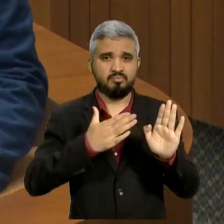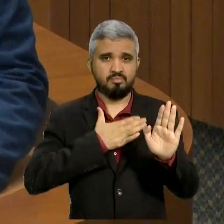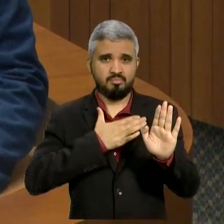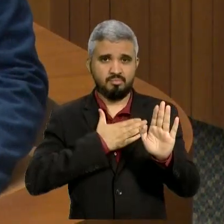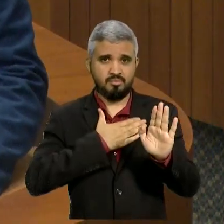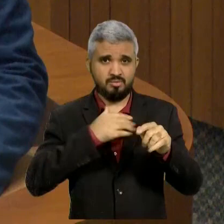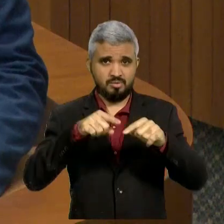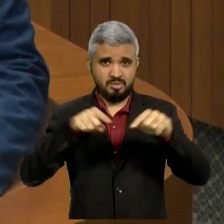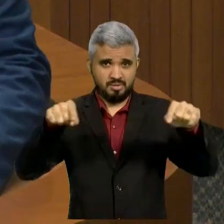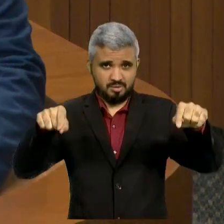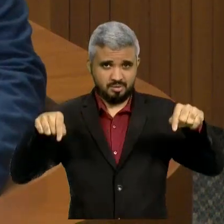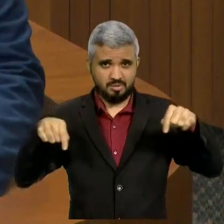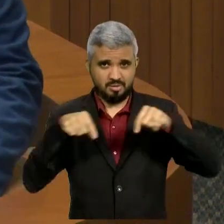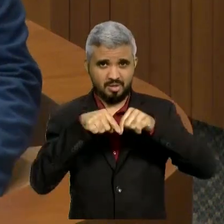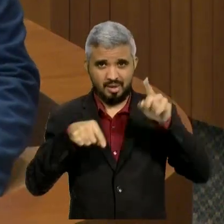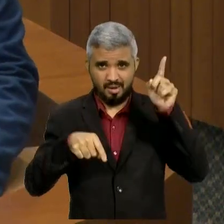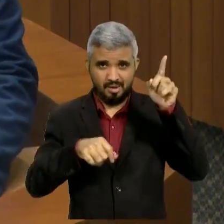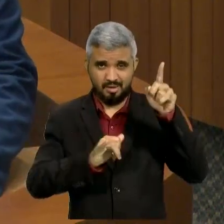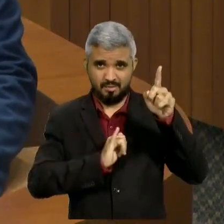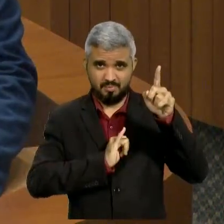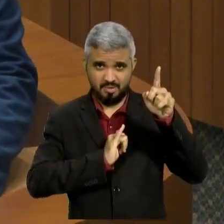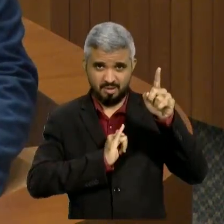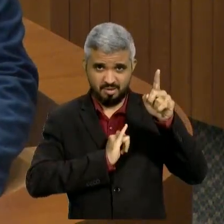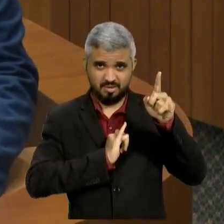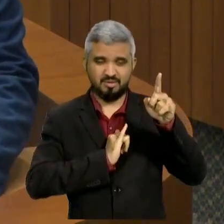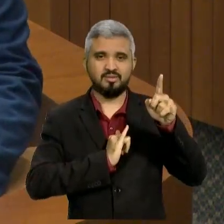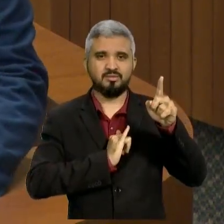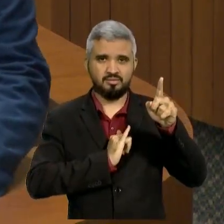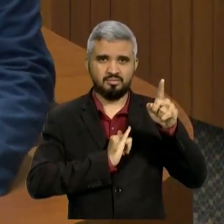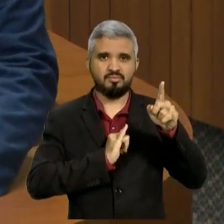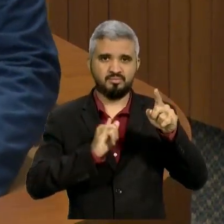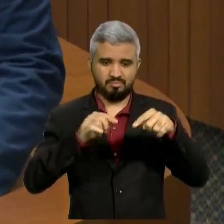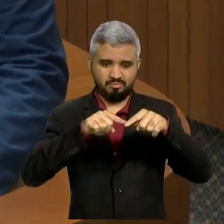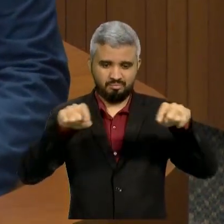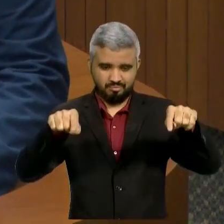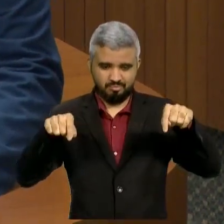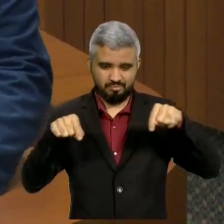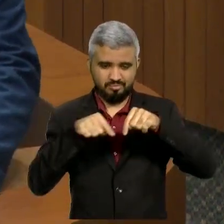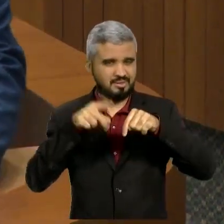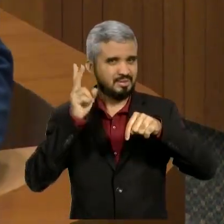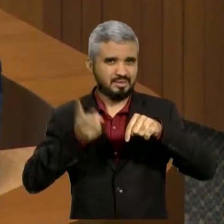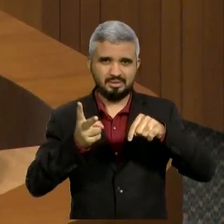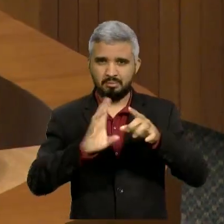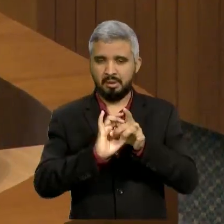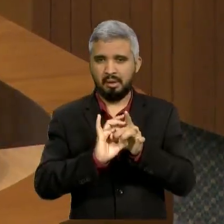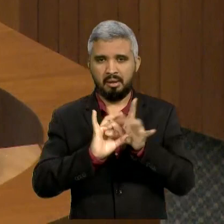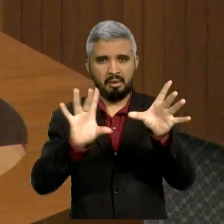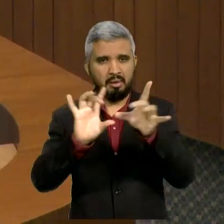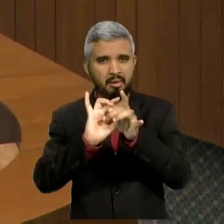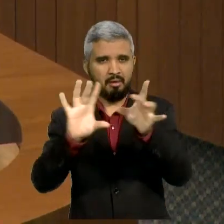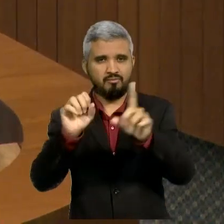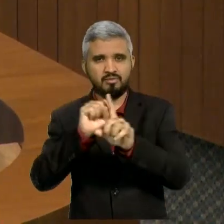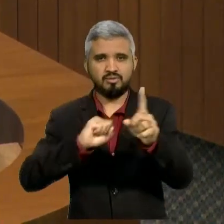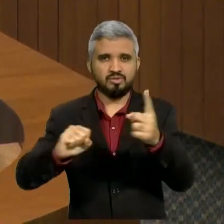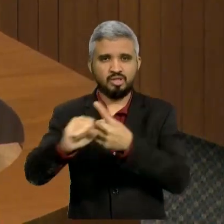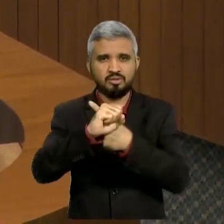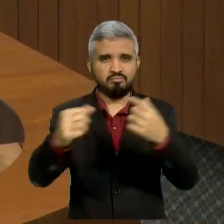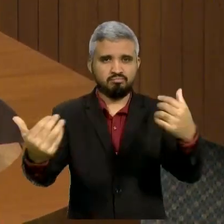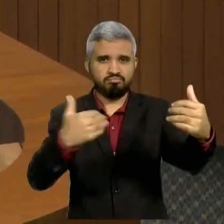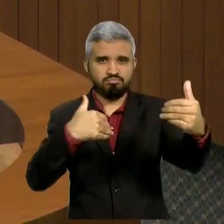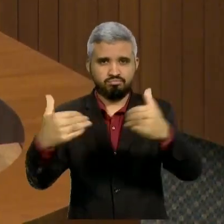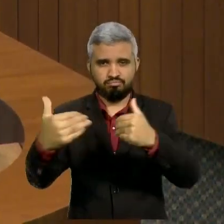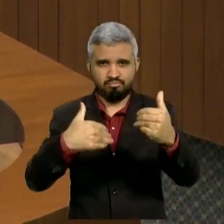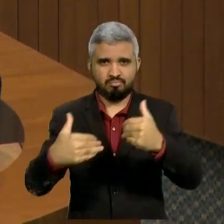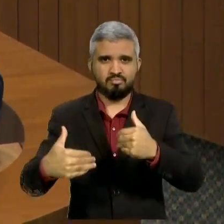Imperatriz nosso gabinete social aonde eu sempre me faço presente quando tô na cidade ali no bairro Bacuri na Rua Henrique Dias